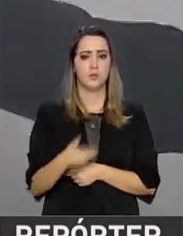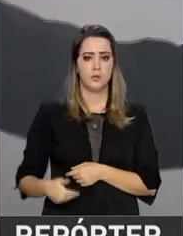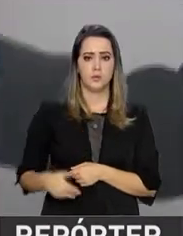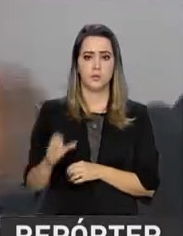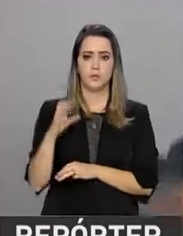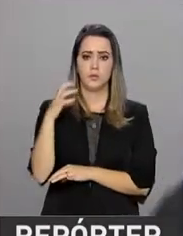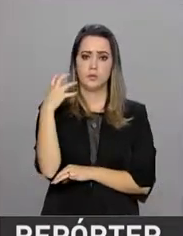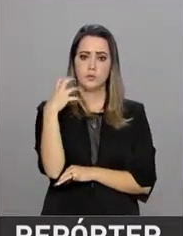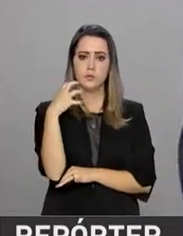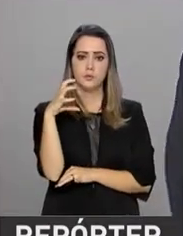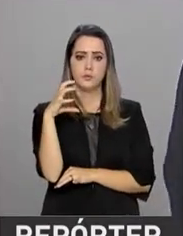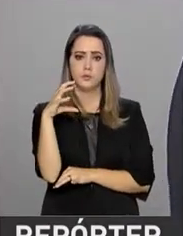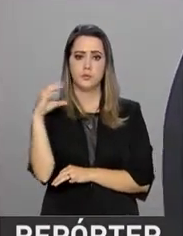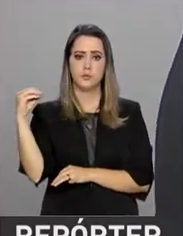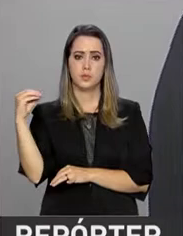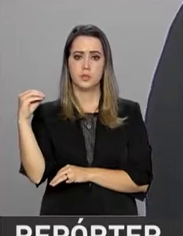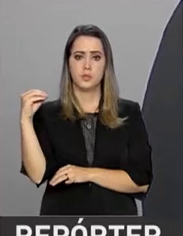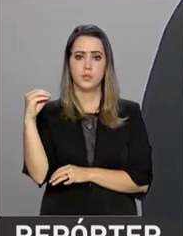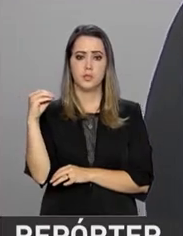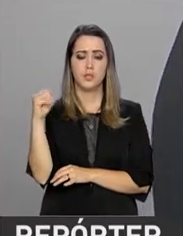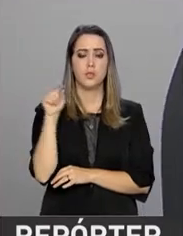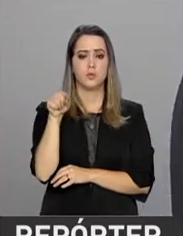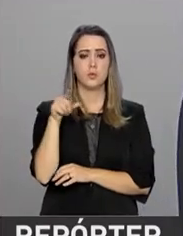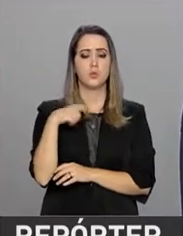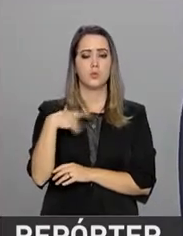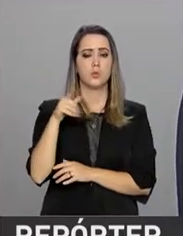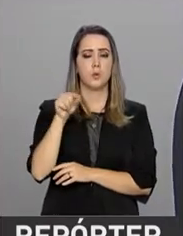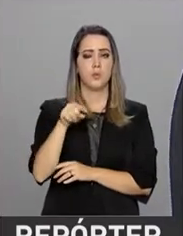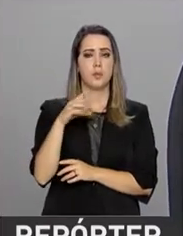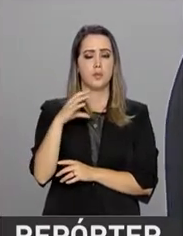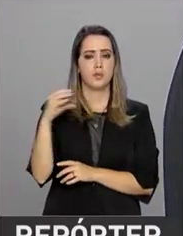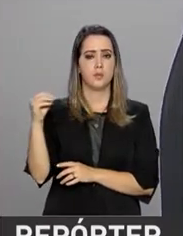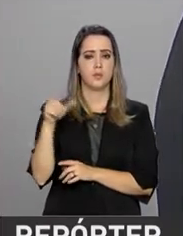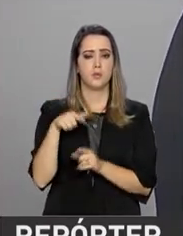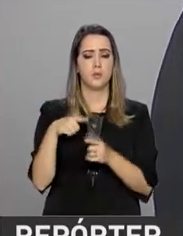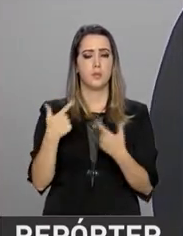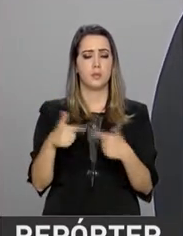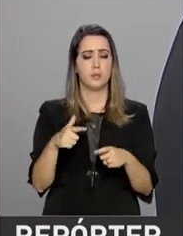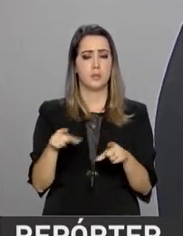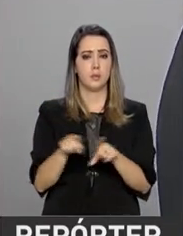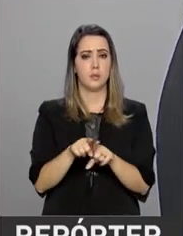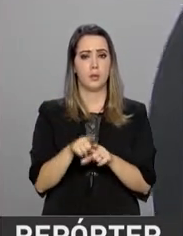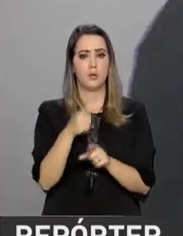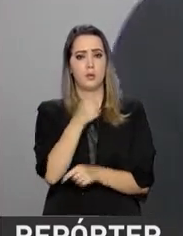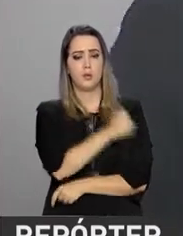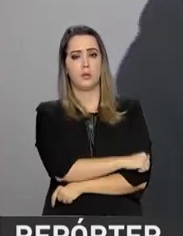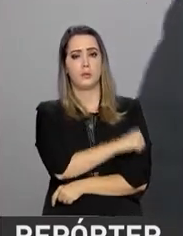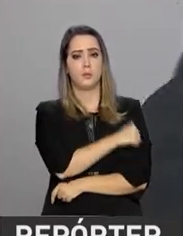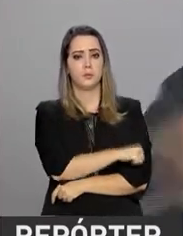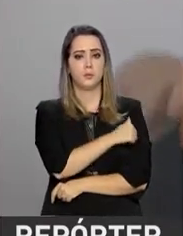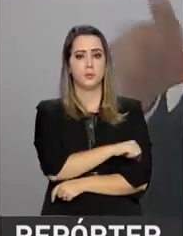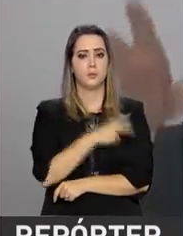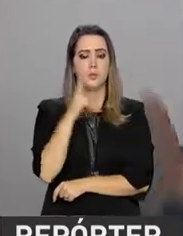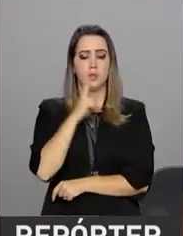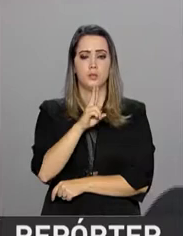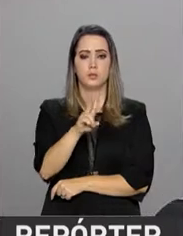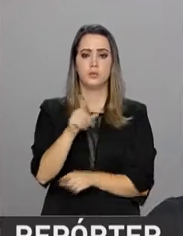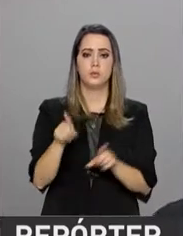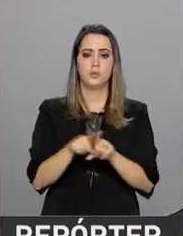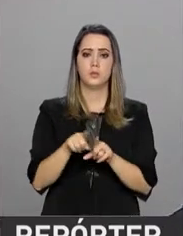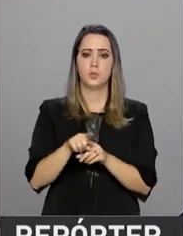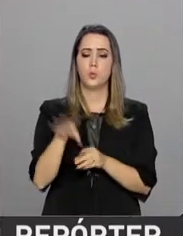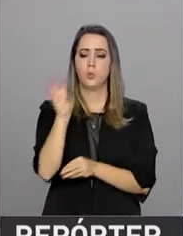Centro-Oeste, Chapada dos Veadeiros, a reserva biológica no Rio de Janeiro, 400 vezes, né, aumentada, e agora estamos vendo a questão